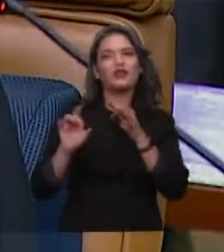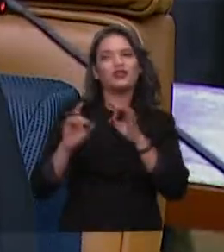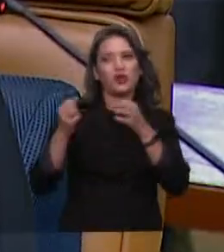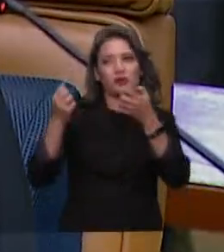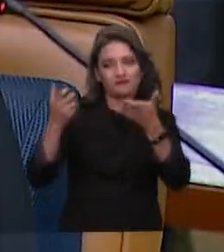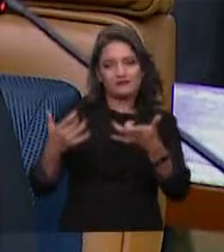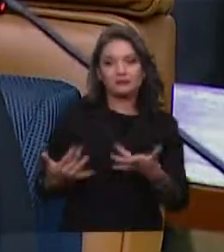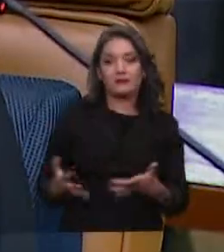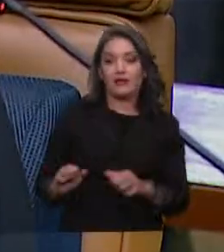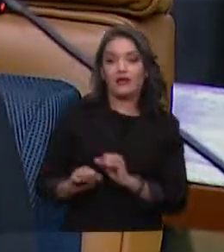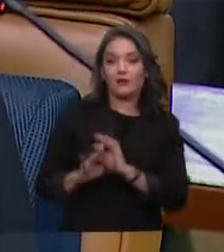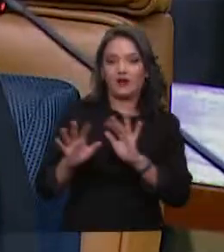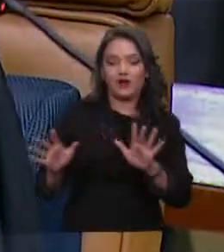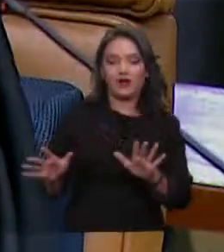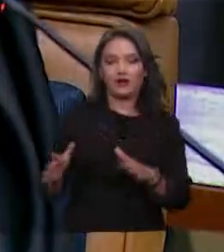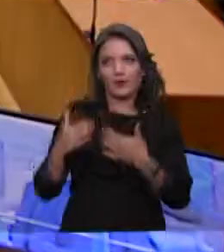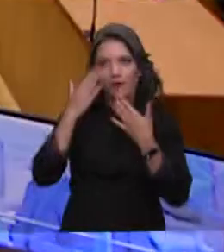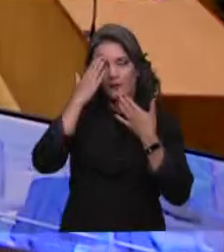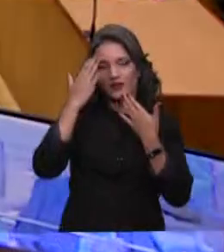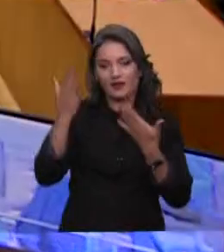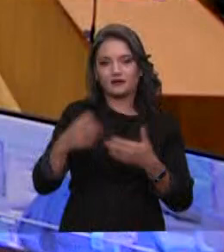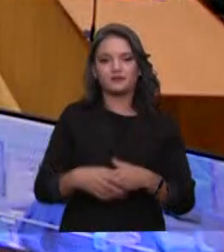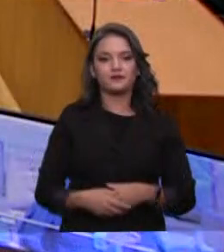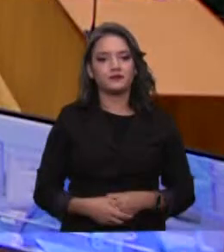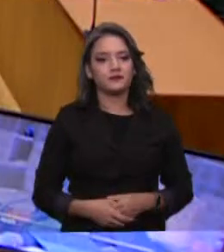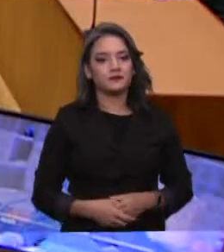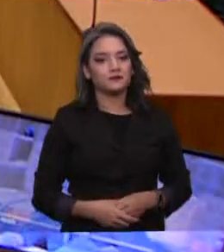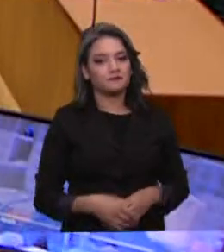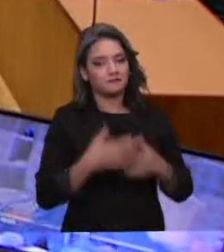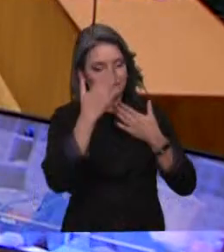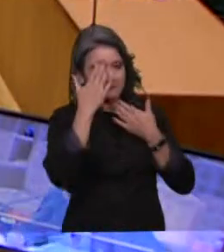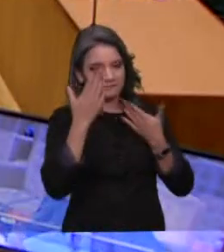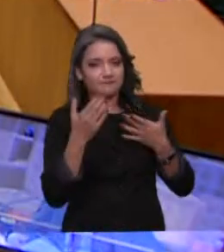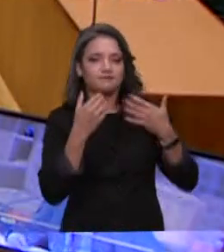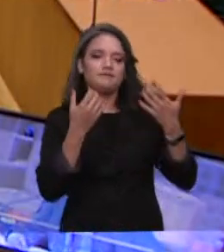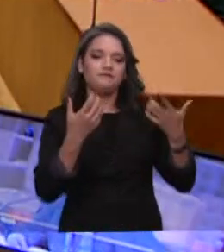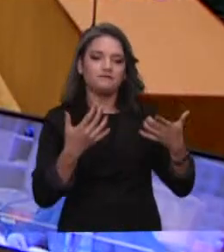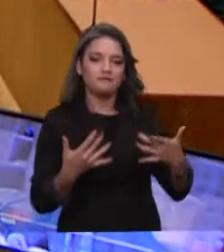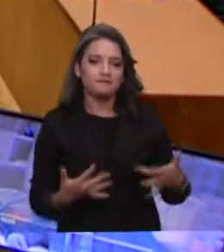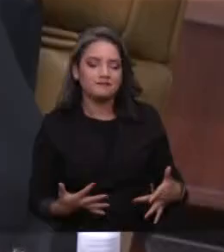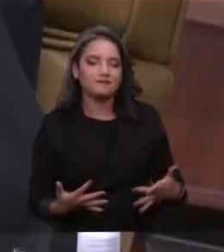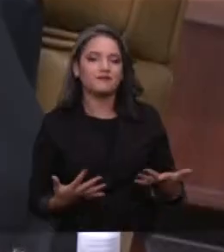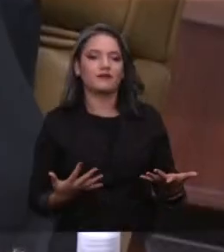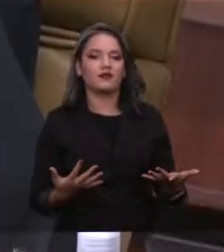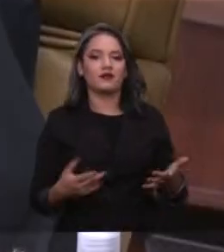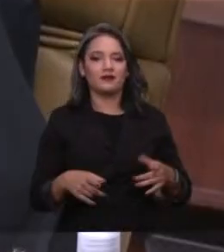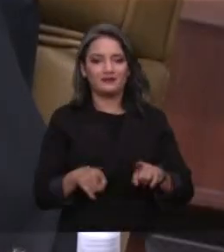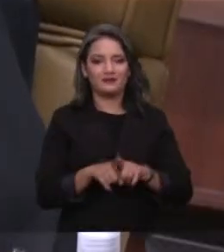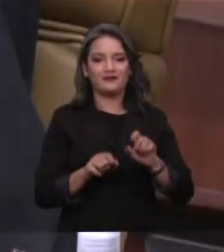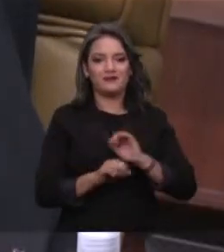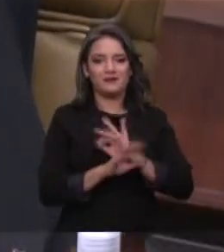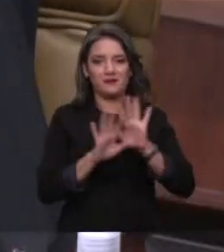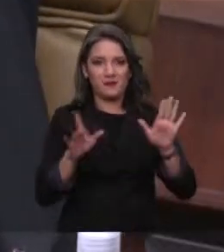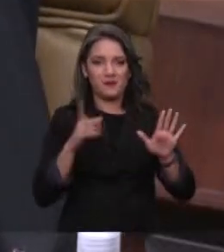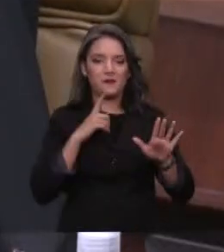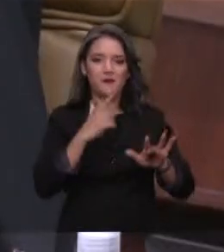em organização criminosa. Eu que agradeço. Ação penal 1025. E